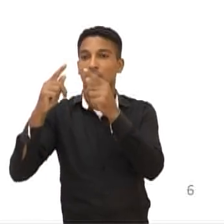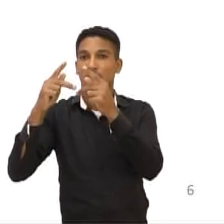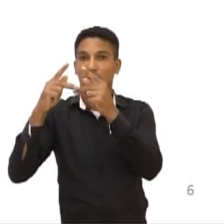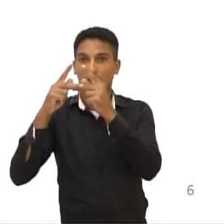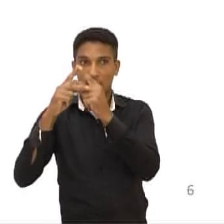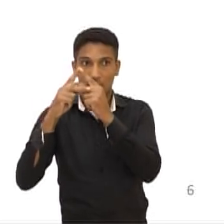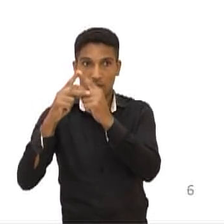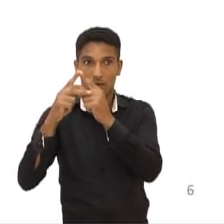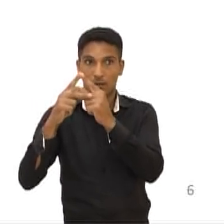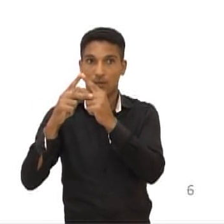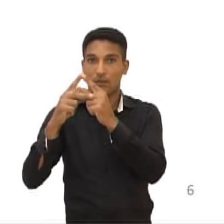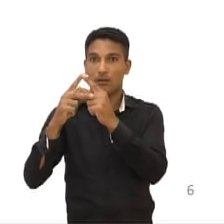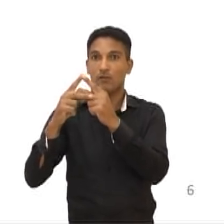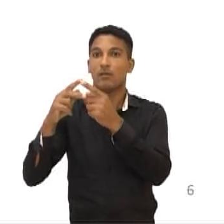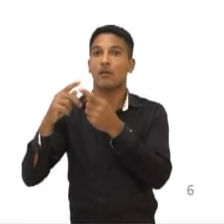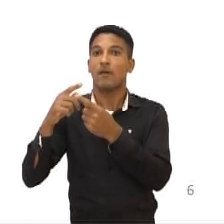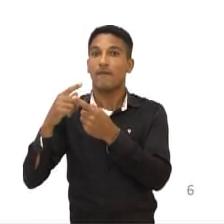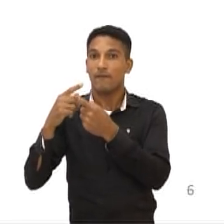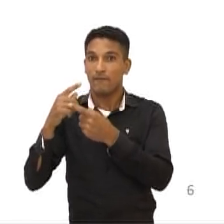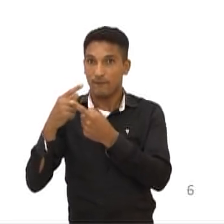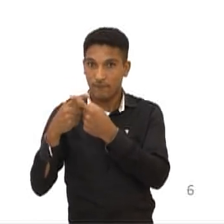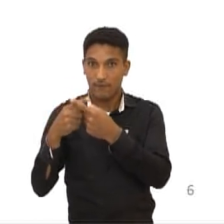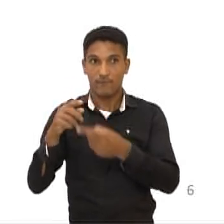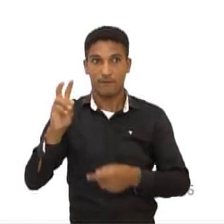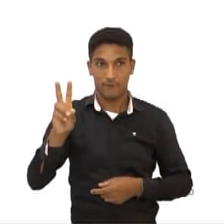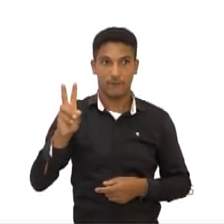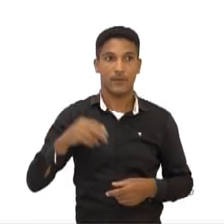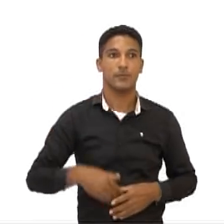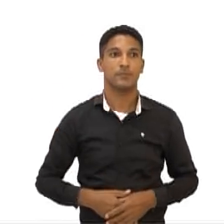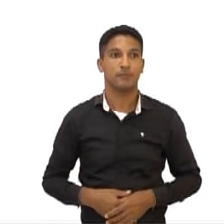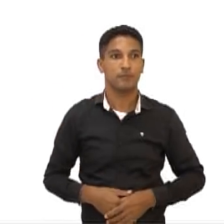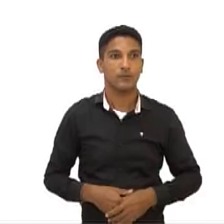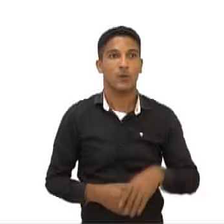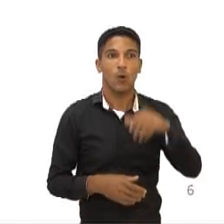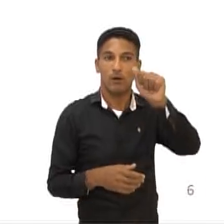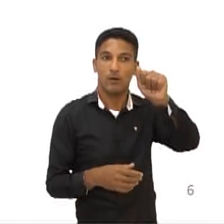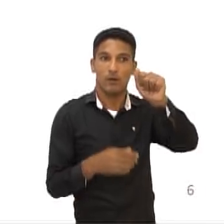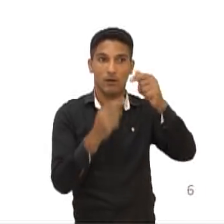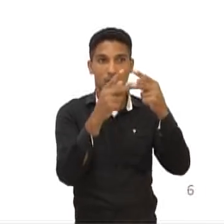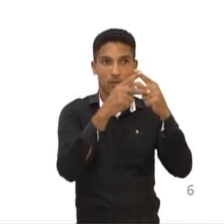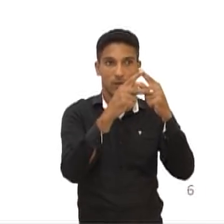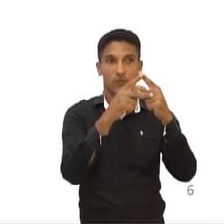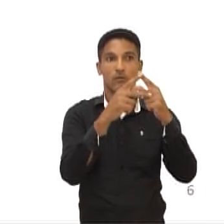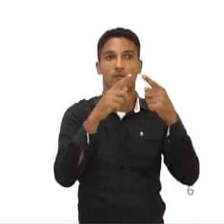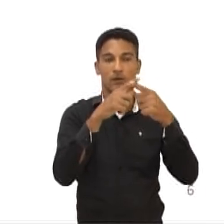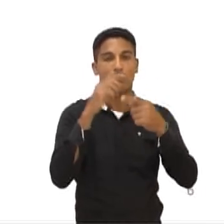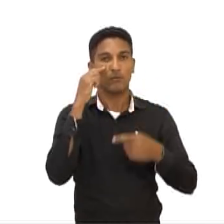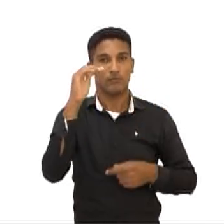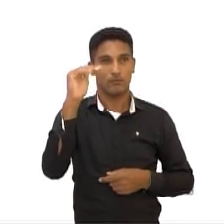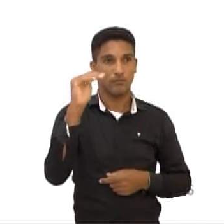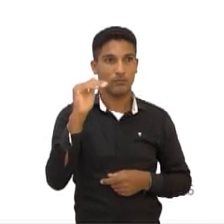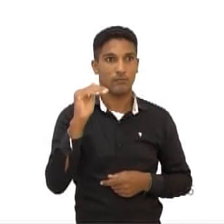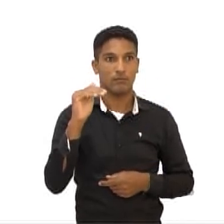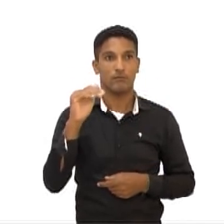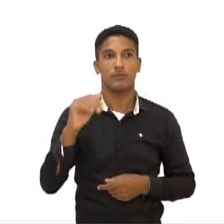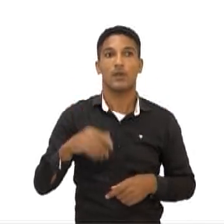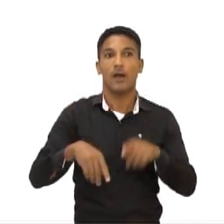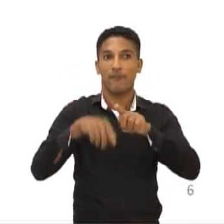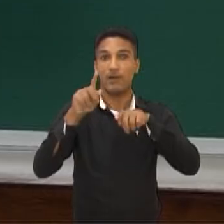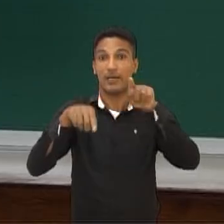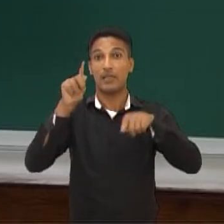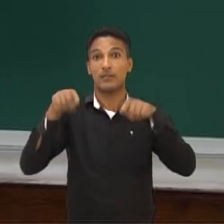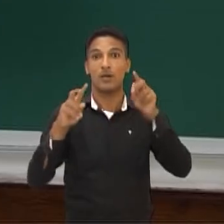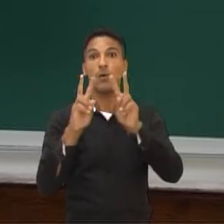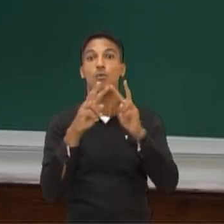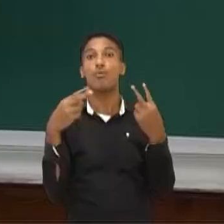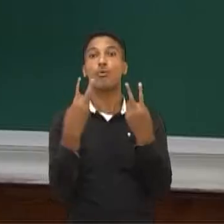final menos o volume inicial. O volume ele é medido em metro cúbico. Essa letrinha grega nós chamamos de tal, que representa o trabalho.